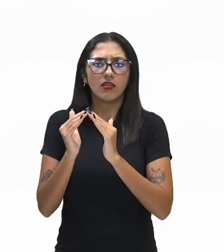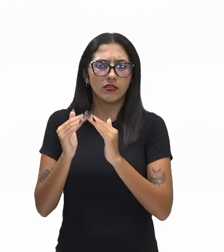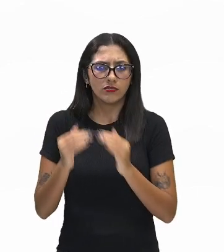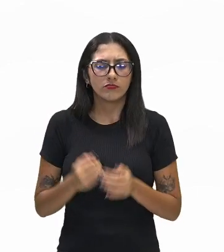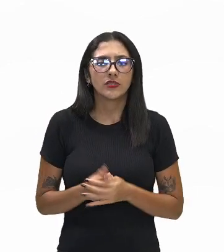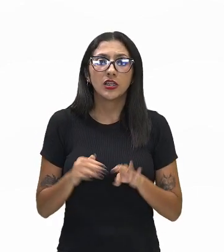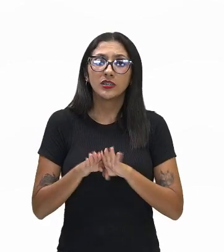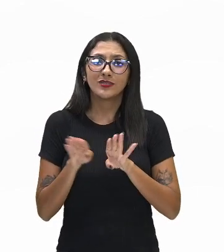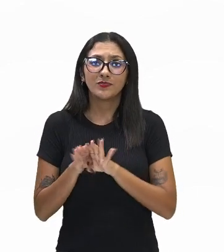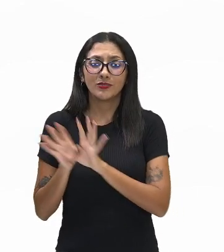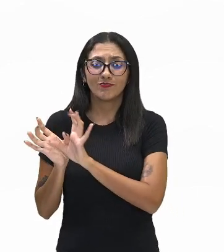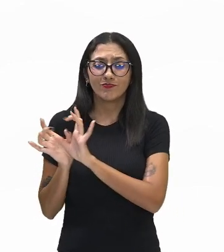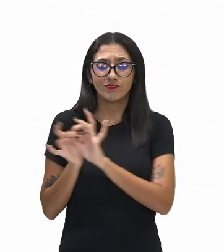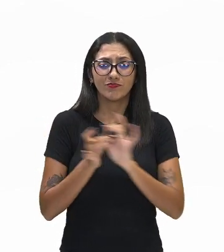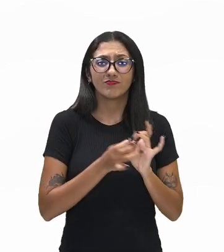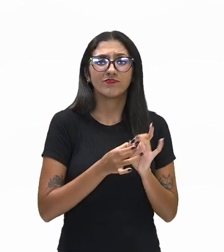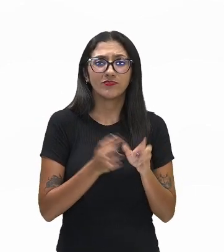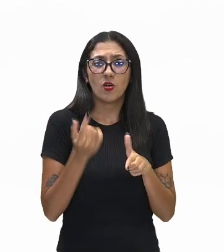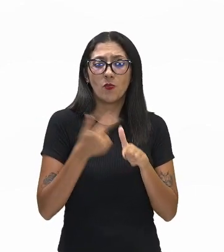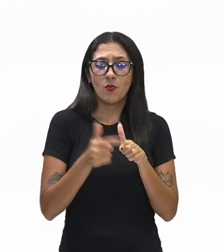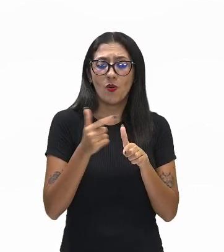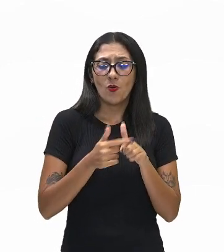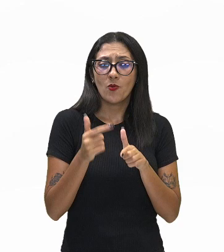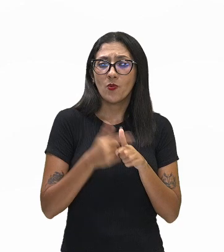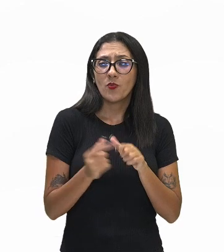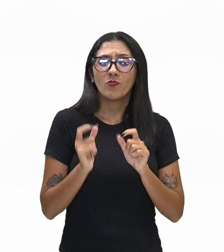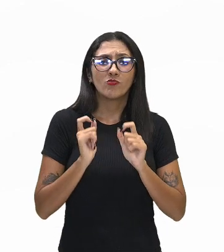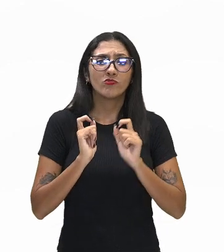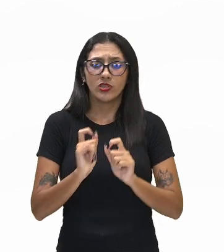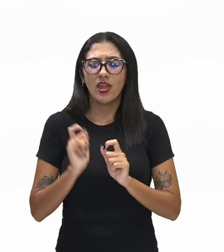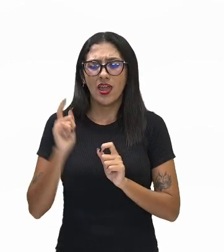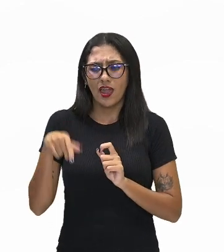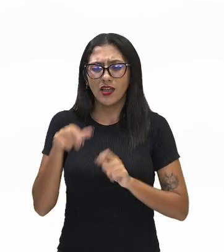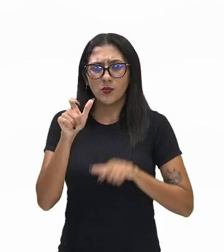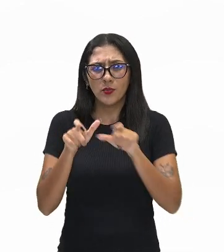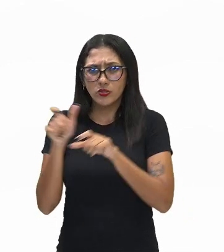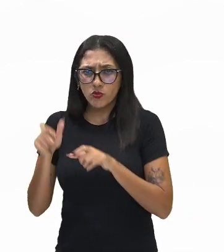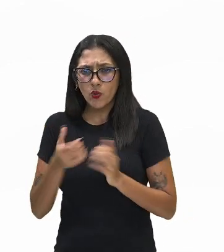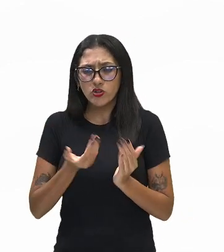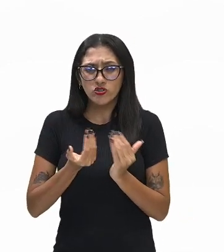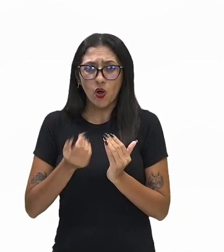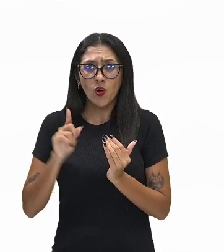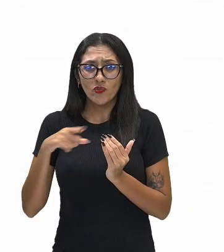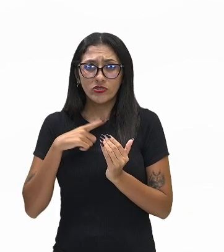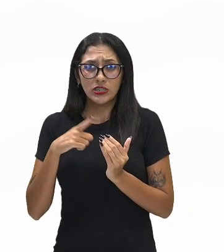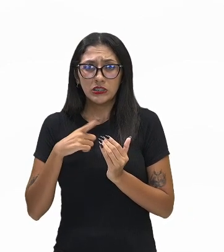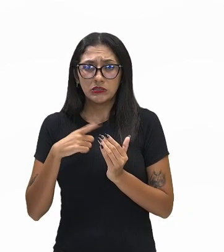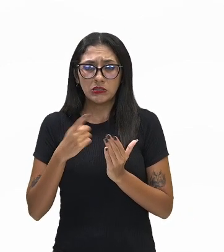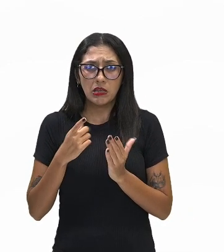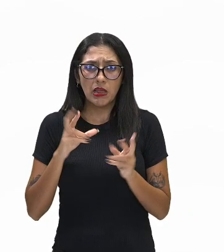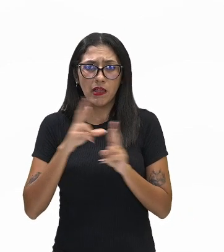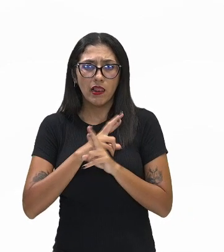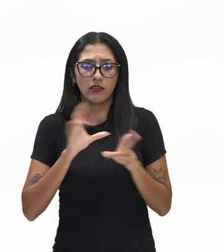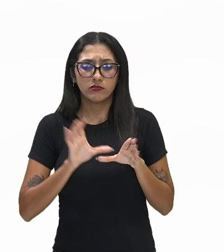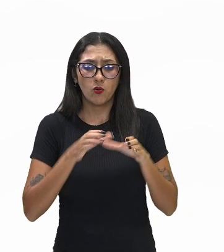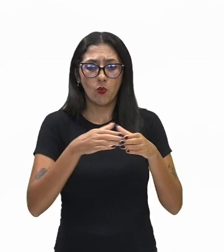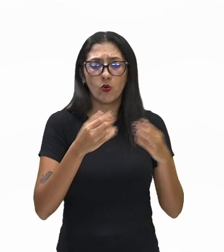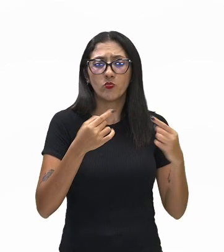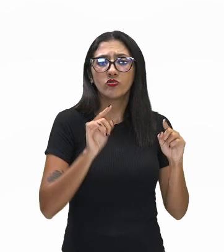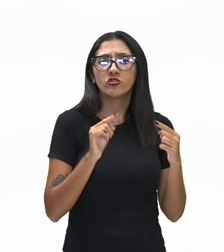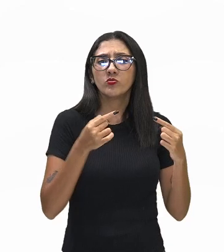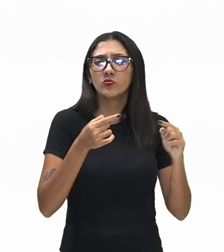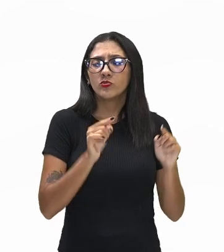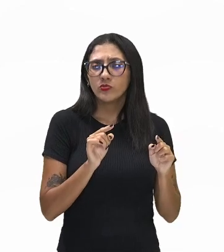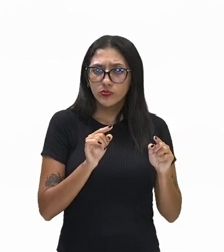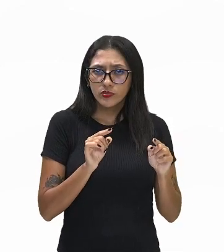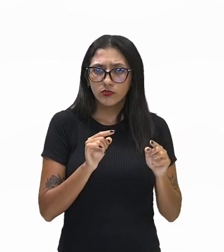problematizando o peso e o significado de ser membro de um grupo musical no conjunto da vida de cada